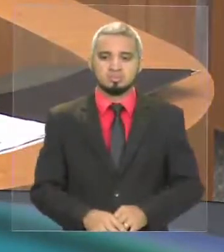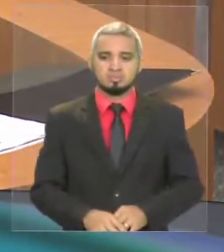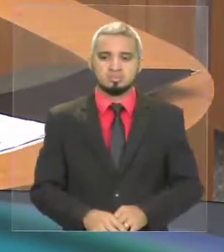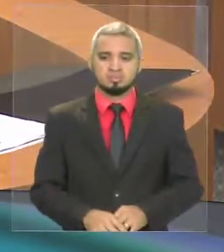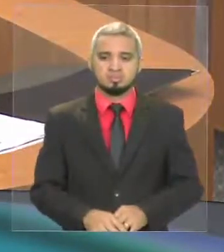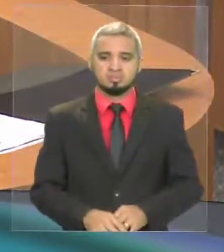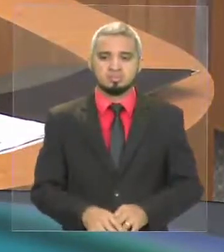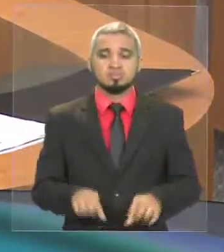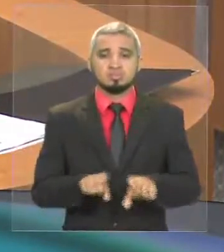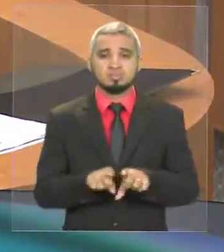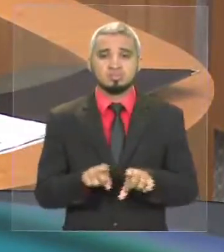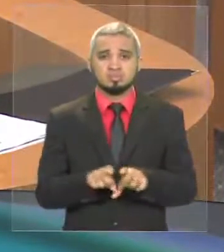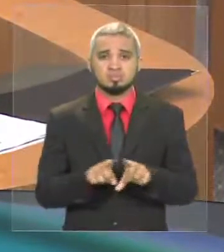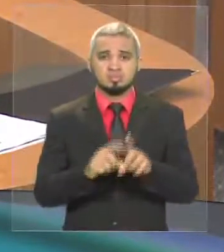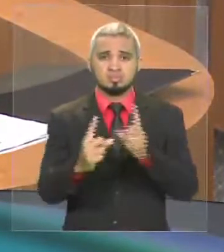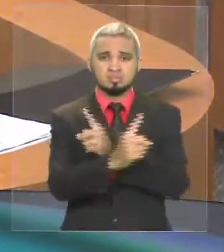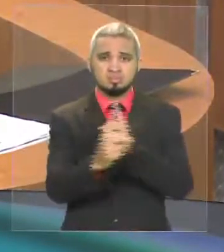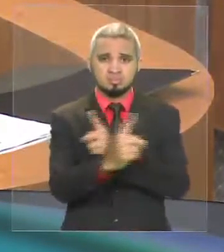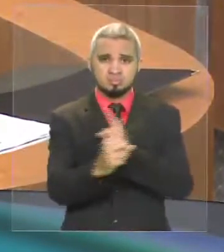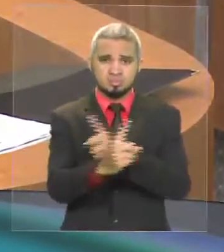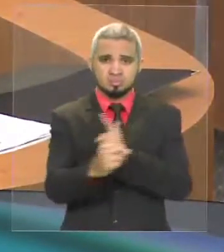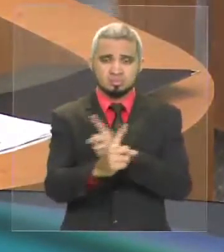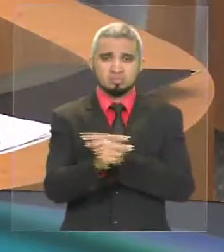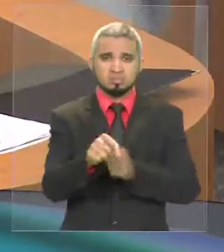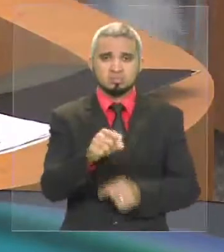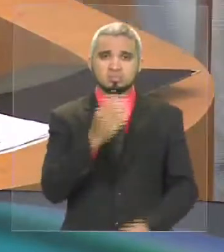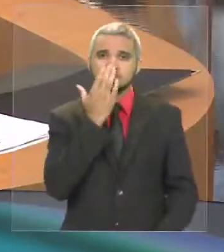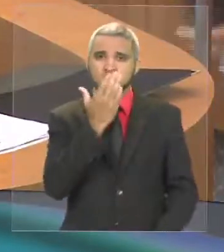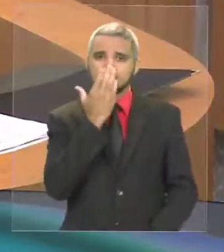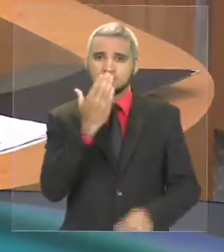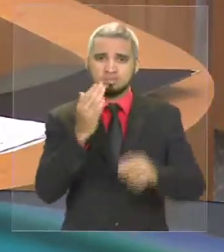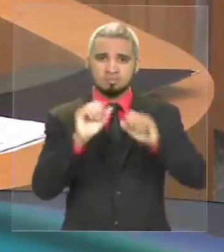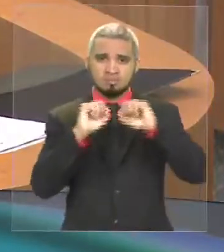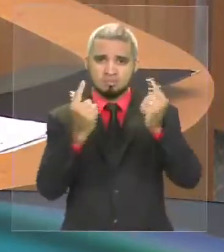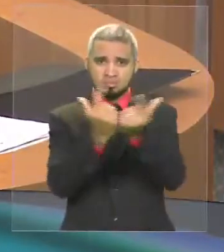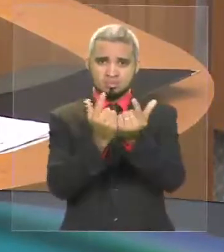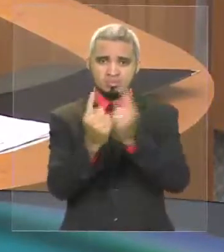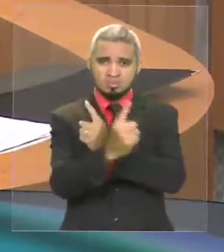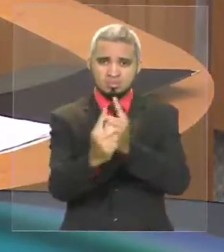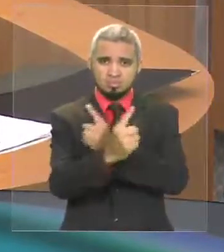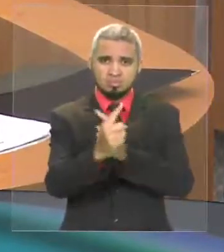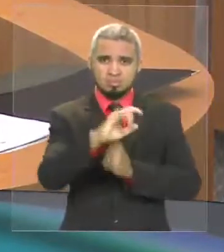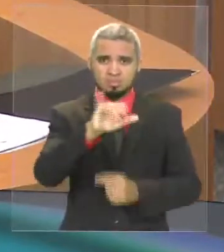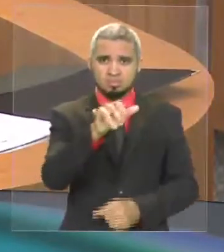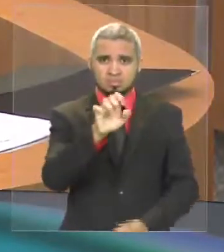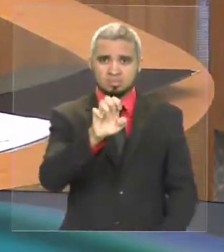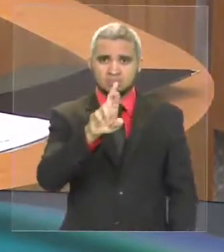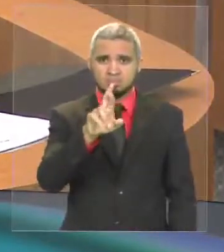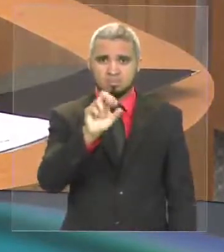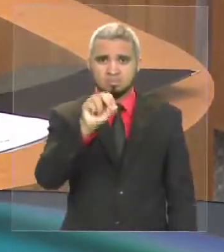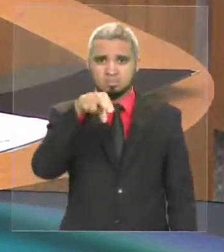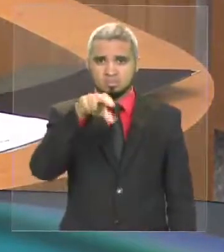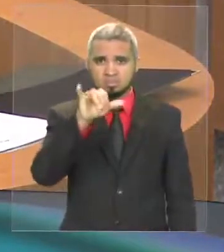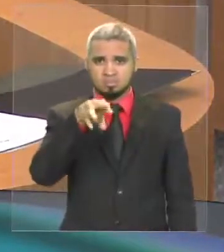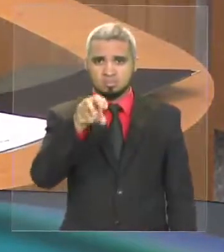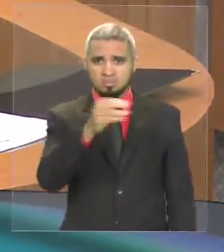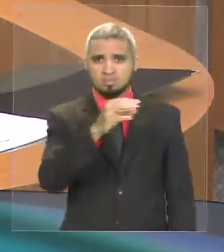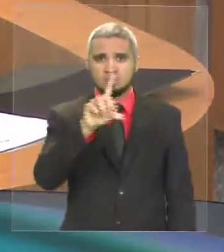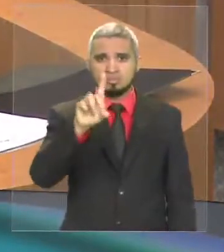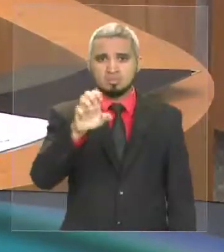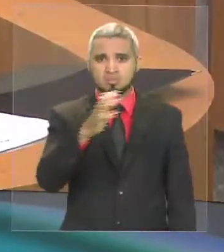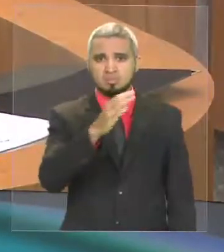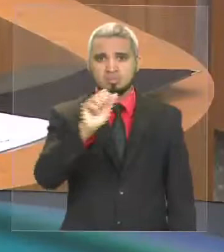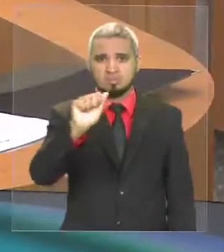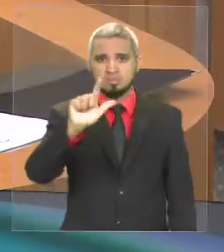à Avenida Jerônimo de Albuquerque, que passa em frente à Assembleia Legislativa do Estado do Maranhão. Cadeirantes, pessoas com